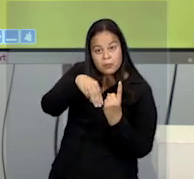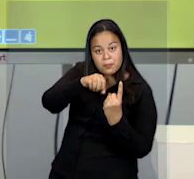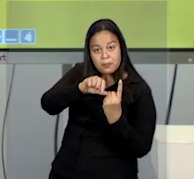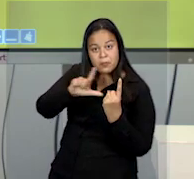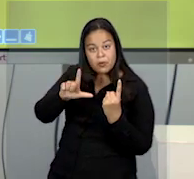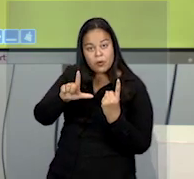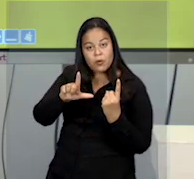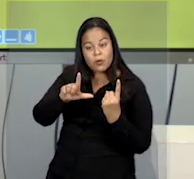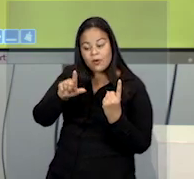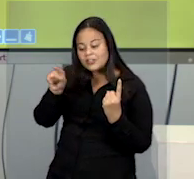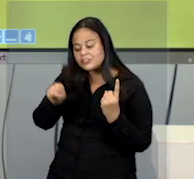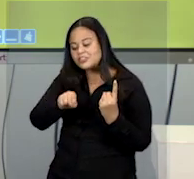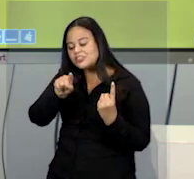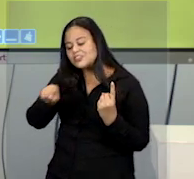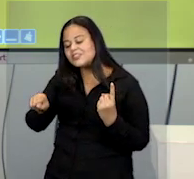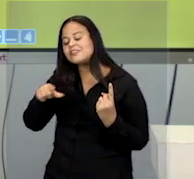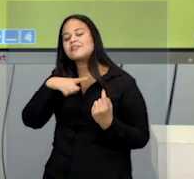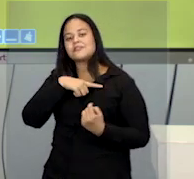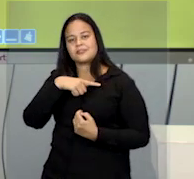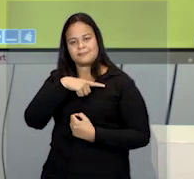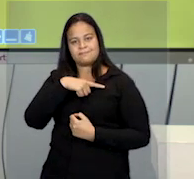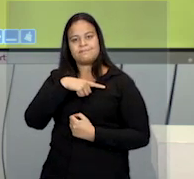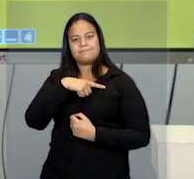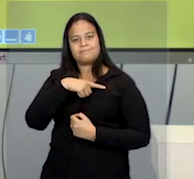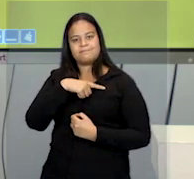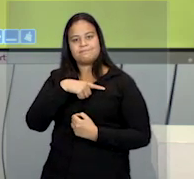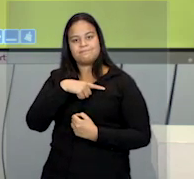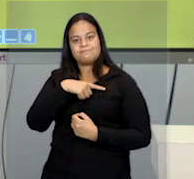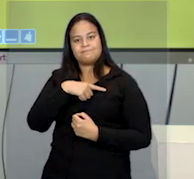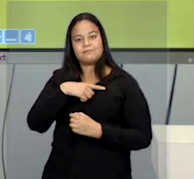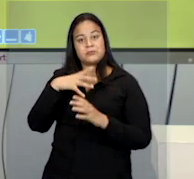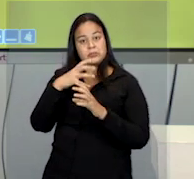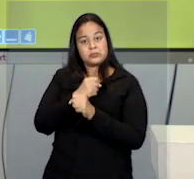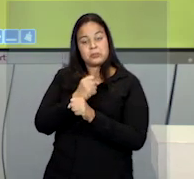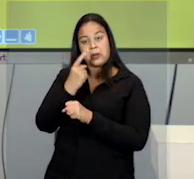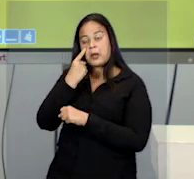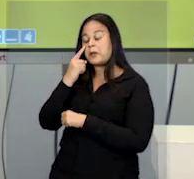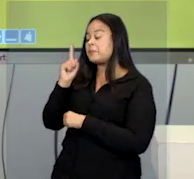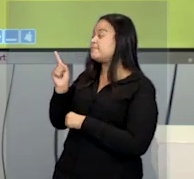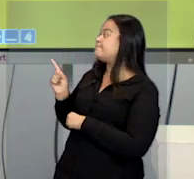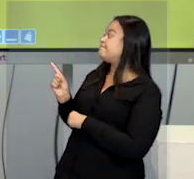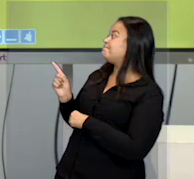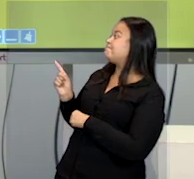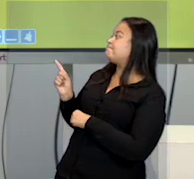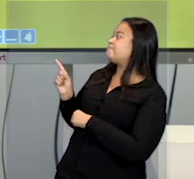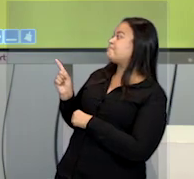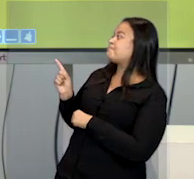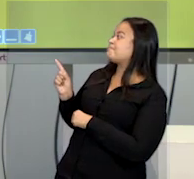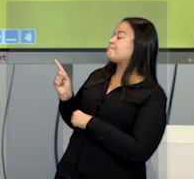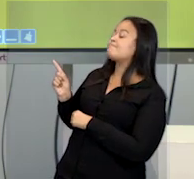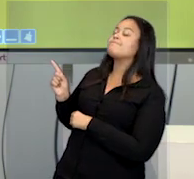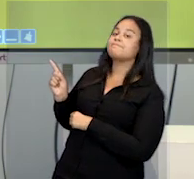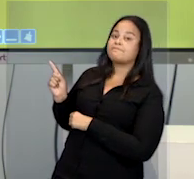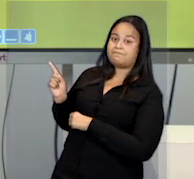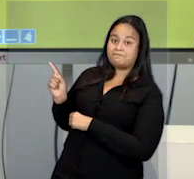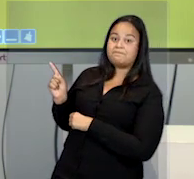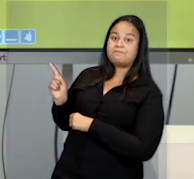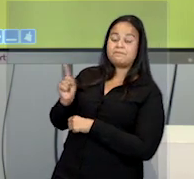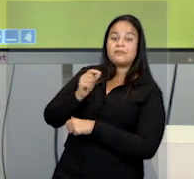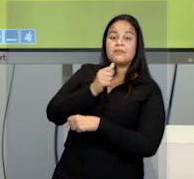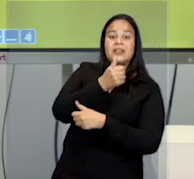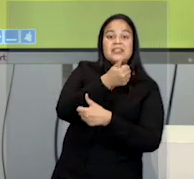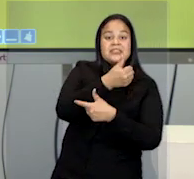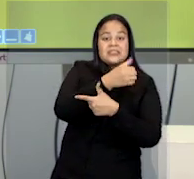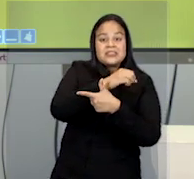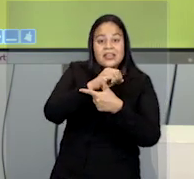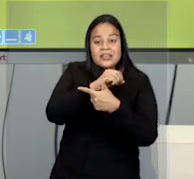você vai ter X. X é igual 100 dividido por 6.